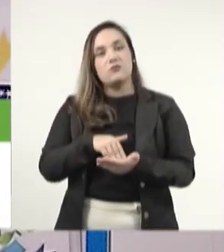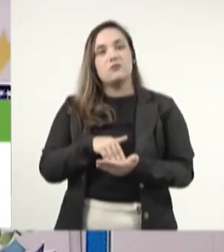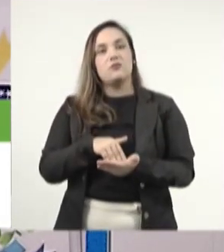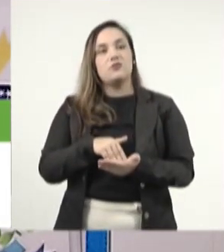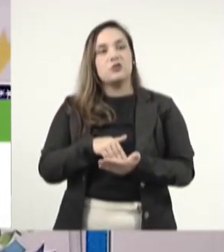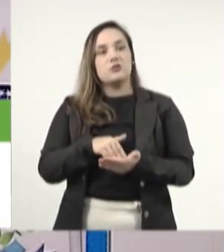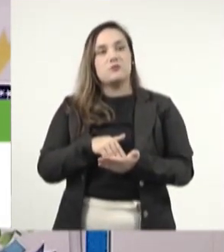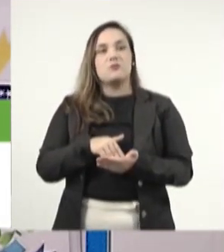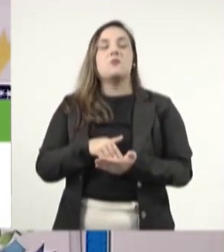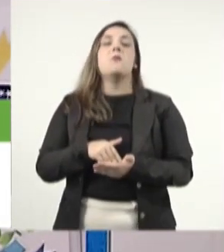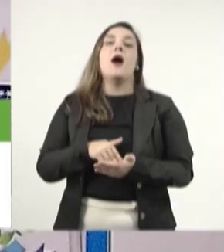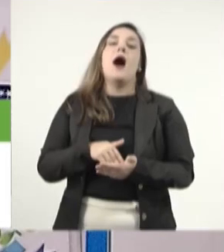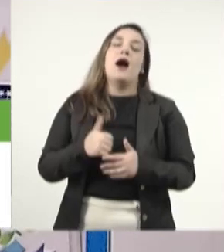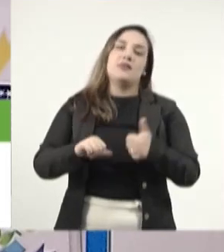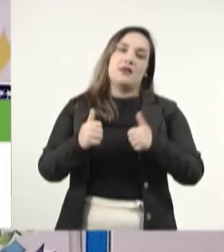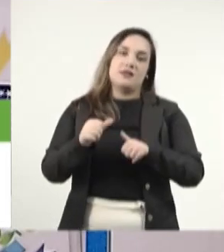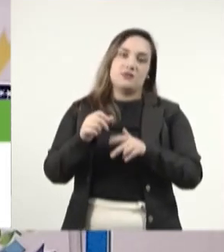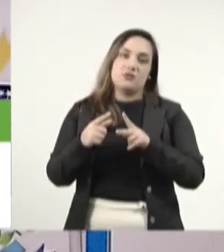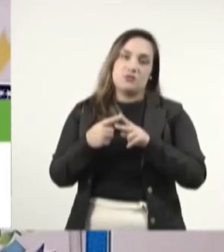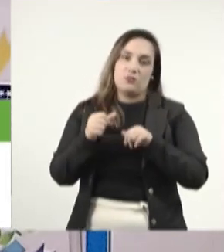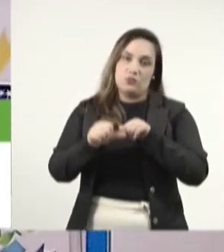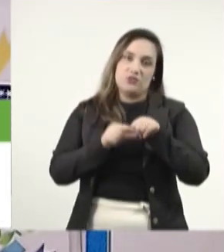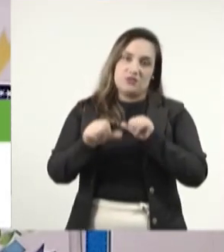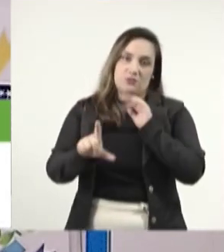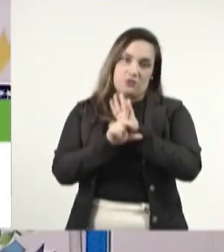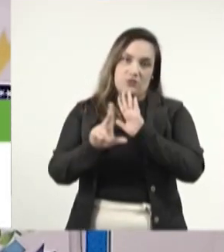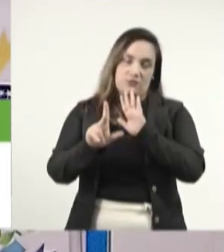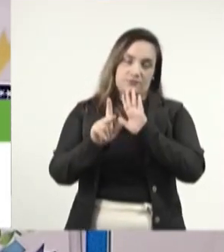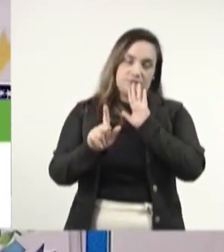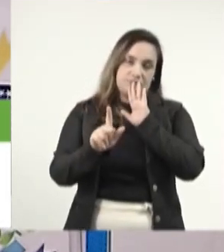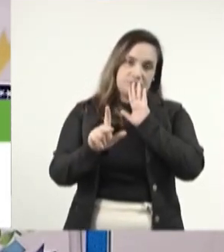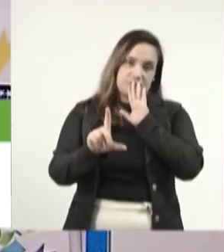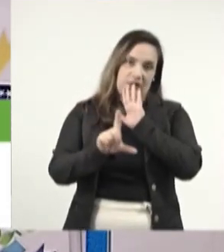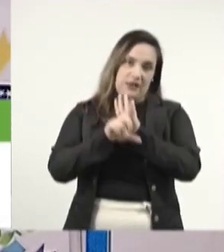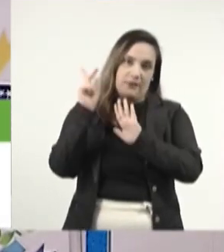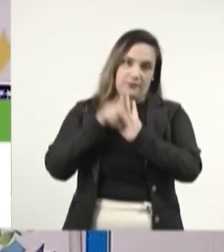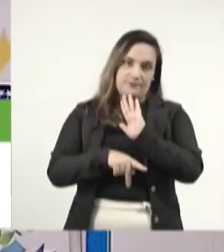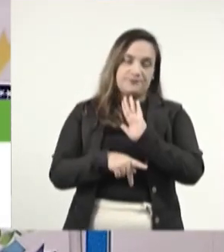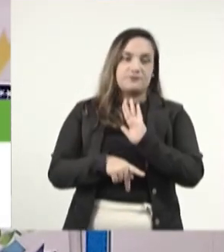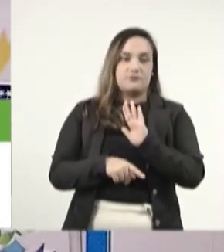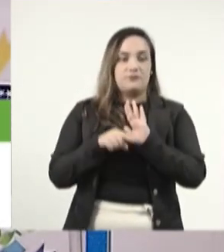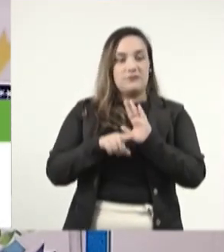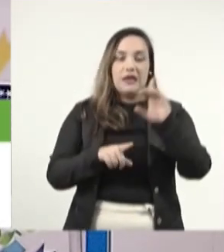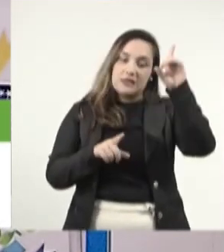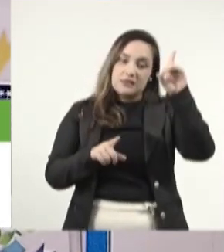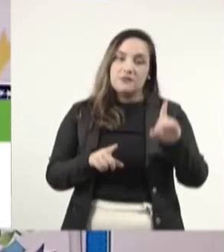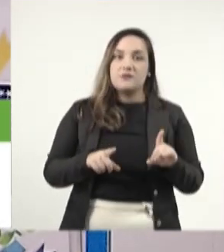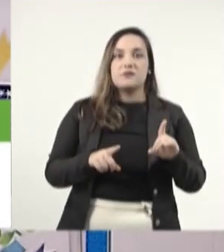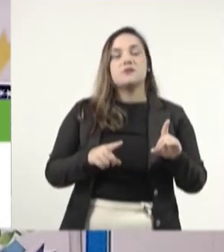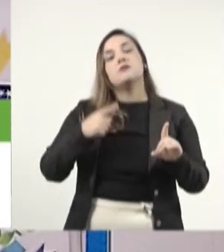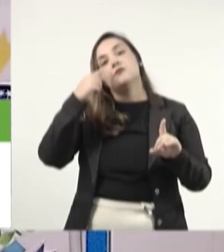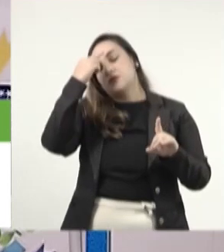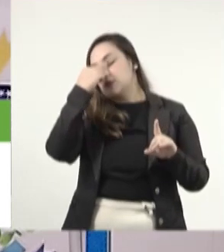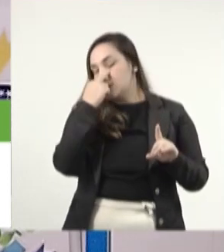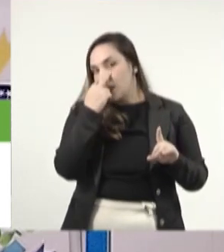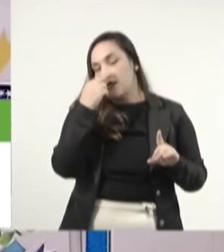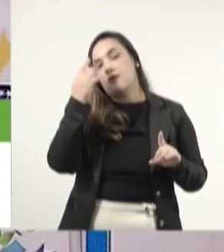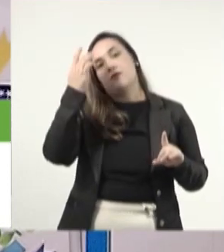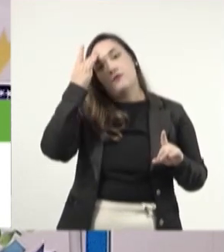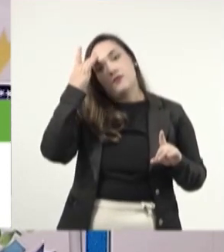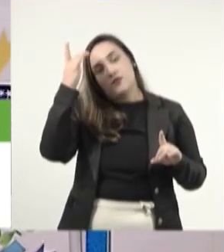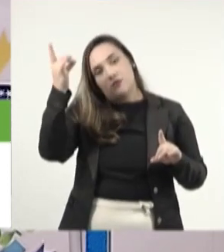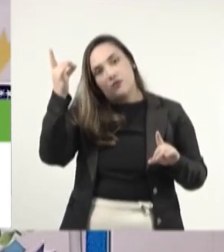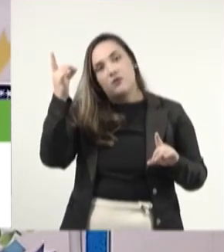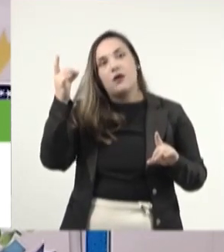de lei encaminhado pela deputada Lia Nogueira? A deficiência física, que já conta na lei, a visual, a mental severa ou profunda